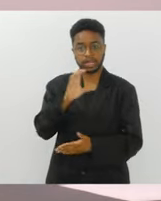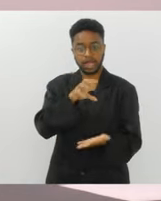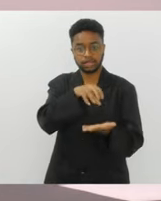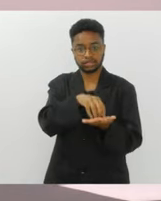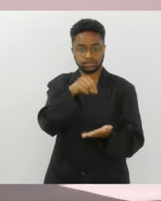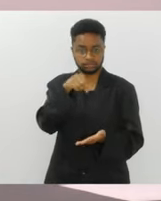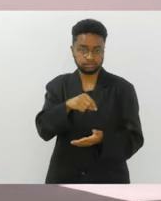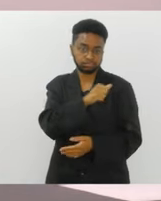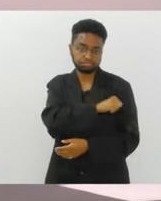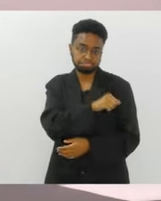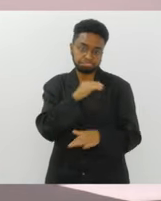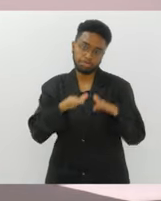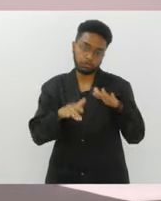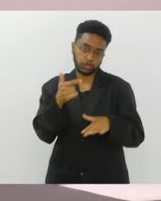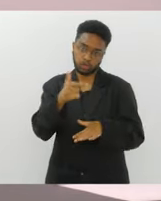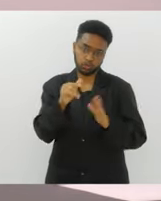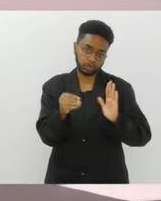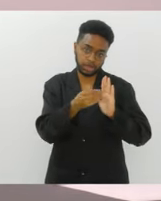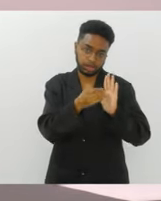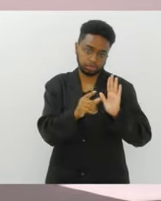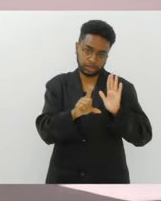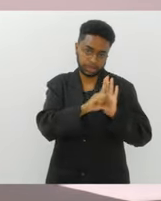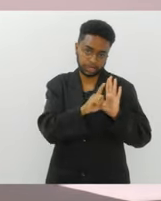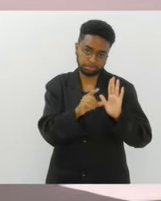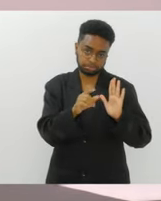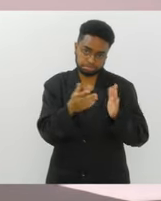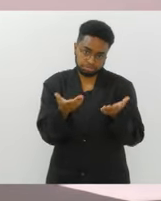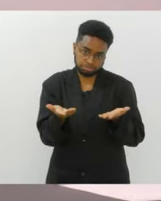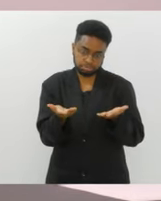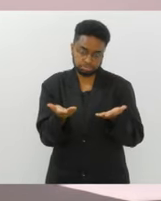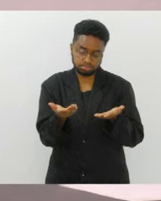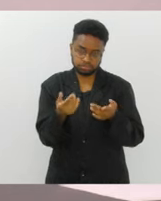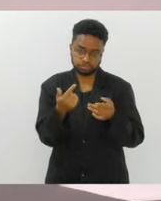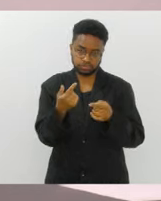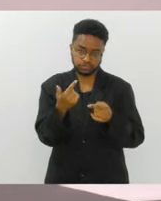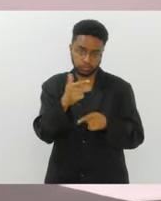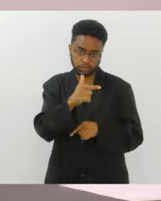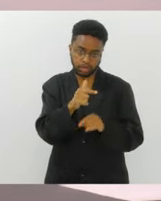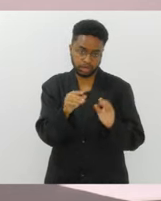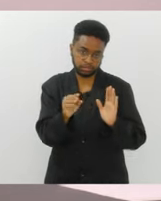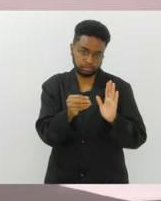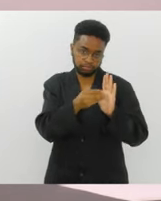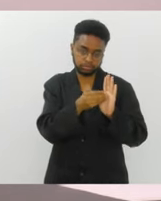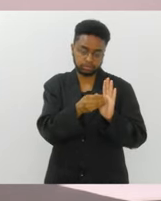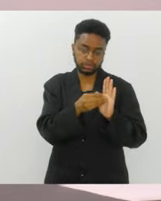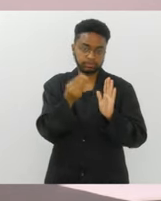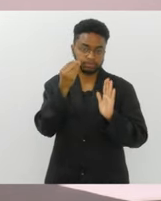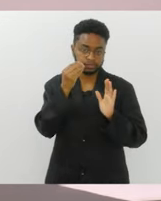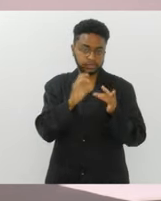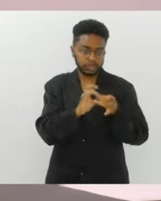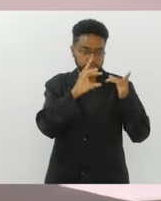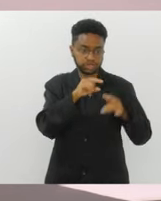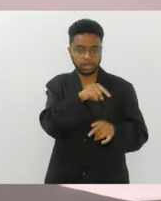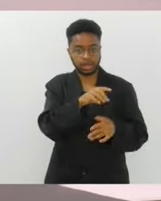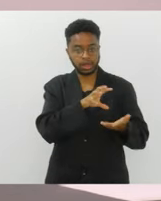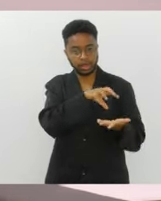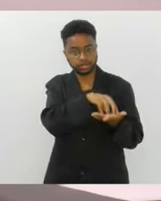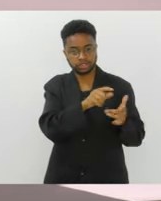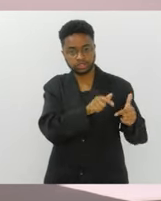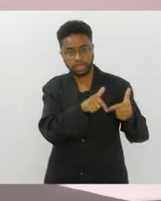eu acredito que não tem essa previsão ali, na lei, não tem essa previsão legal para a agência exercer essa intervenção na